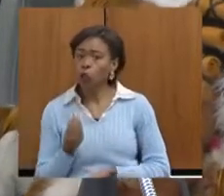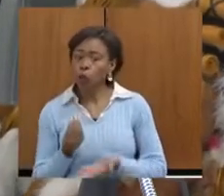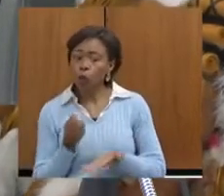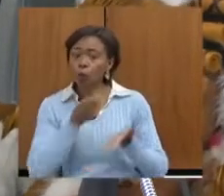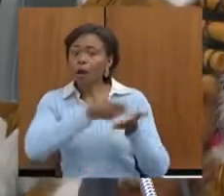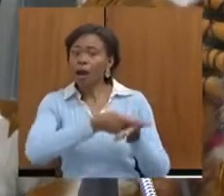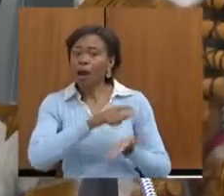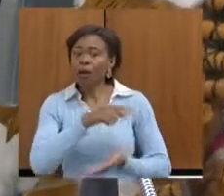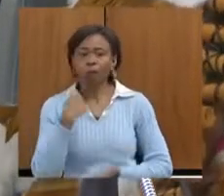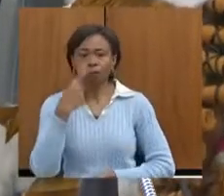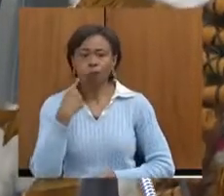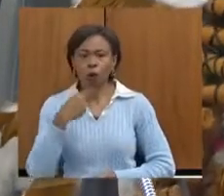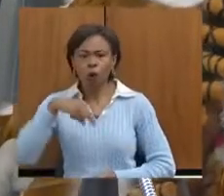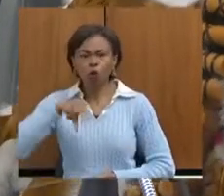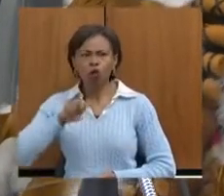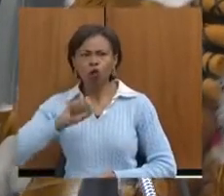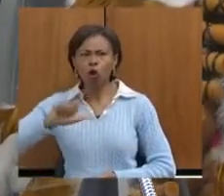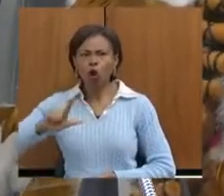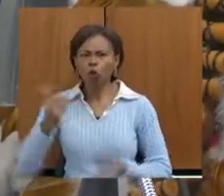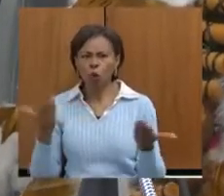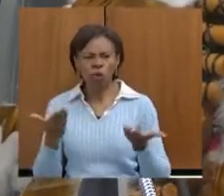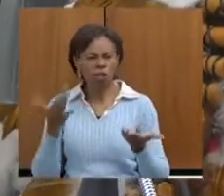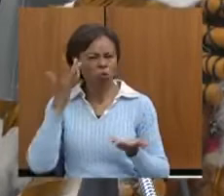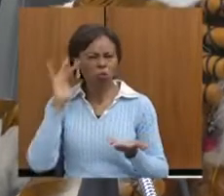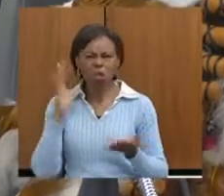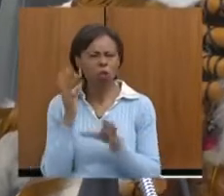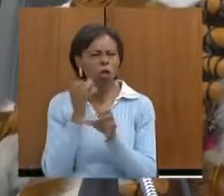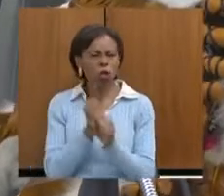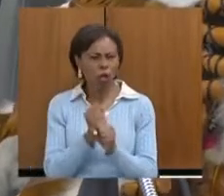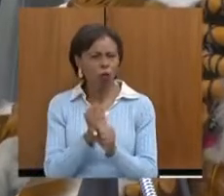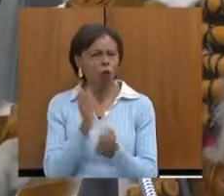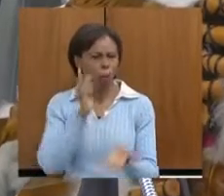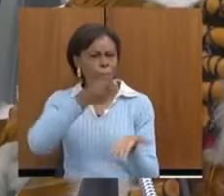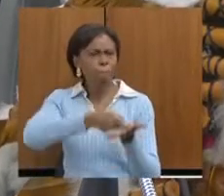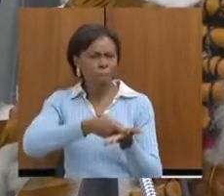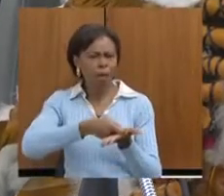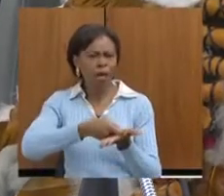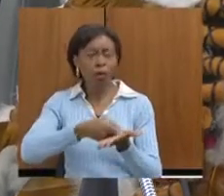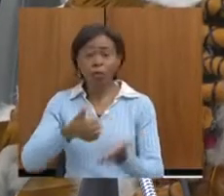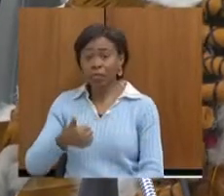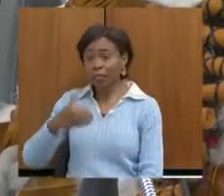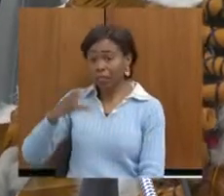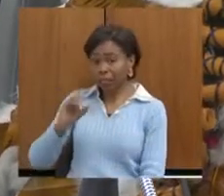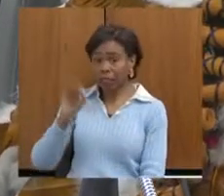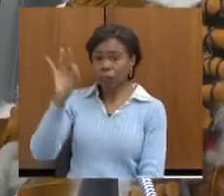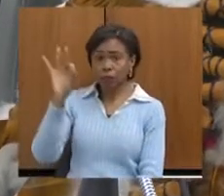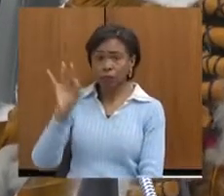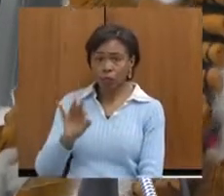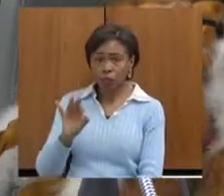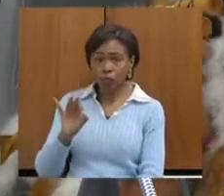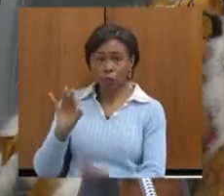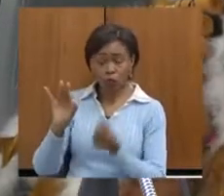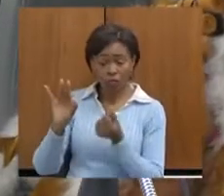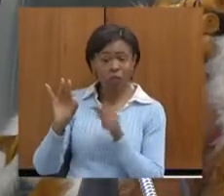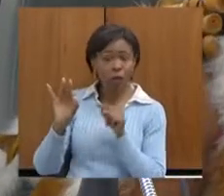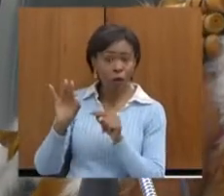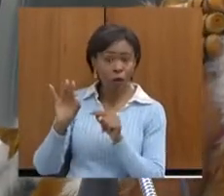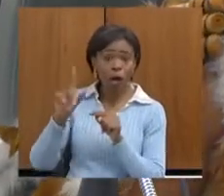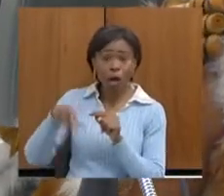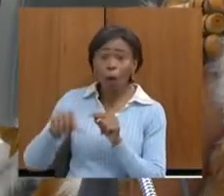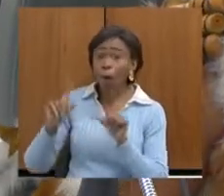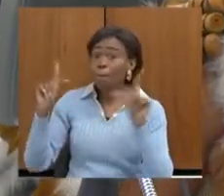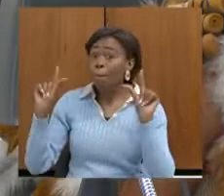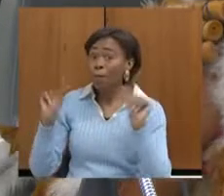o valor hoje do Nobel da assim no total do pago mas pega 10 por cento desse valor é o mínimo